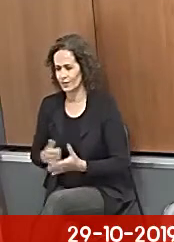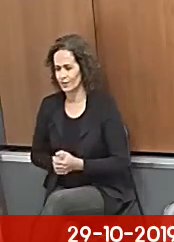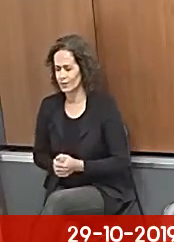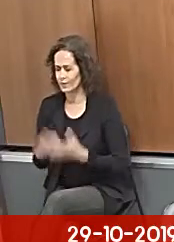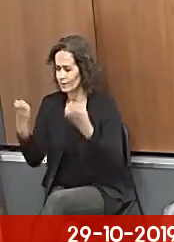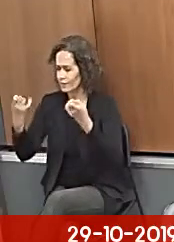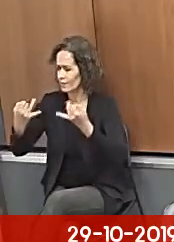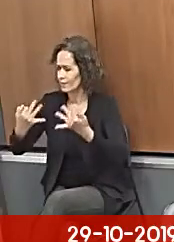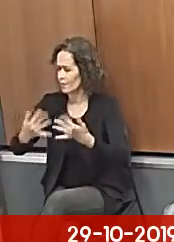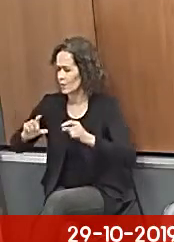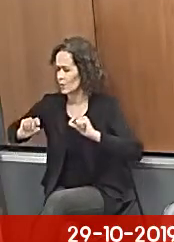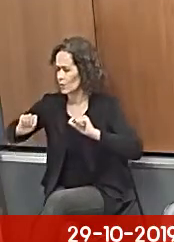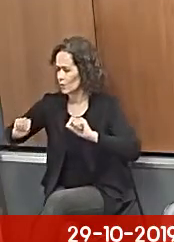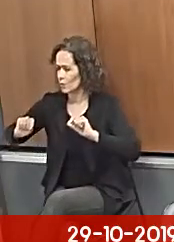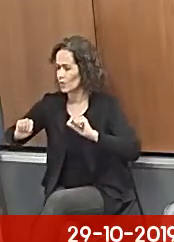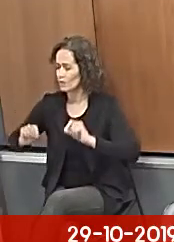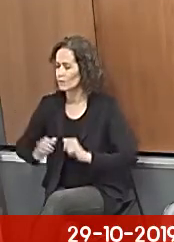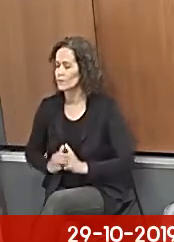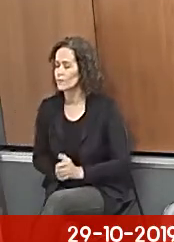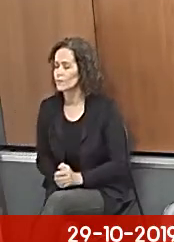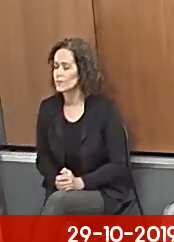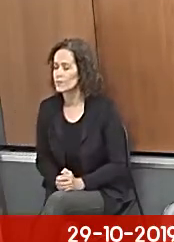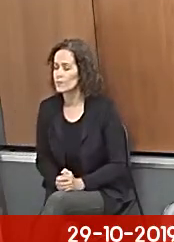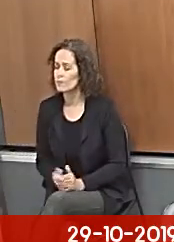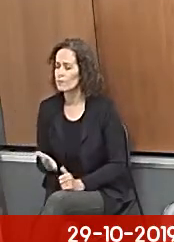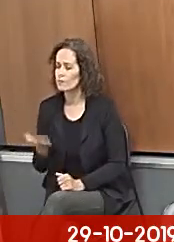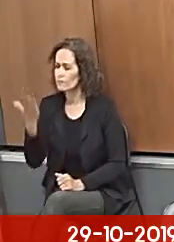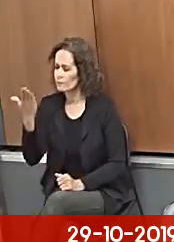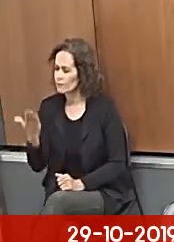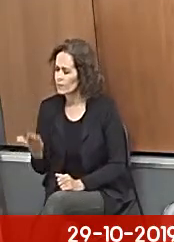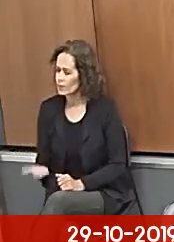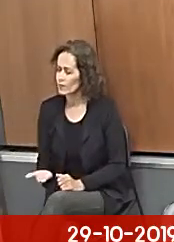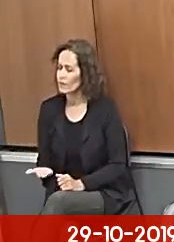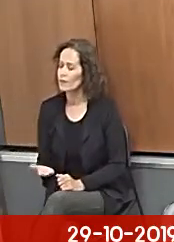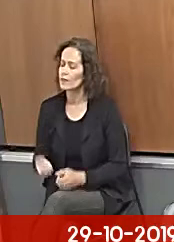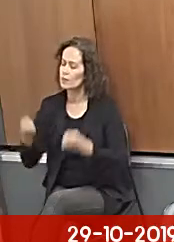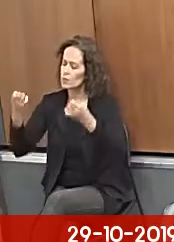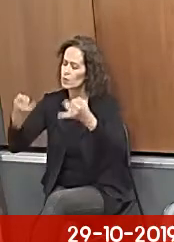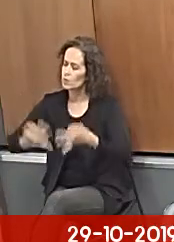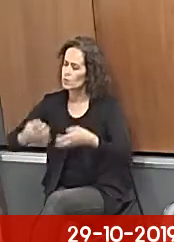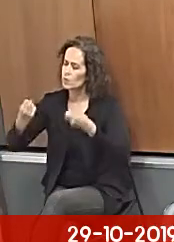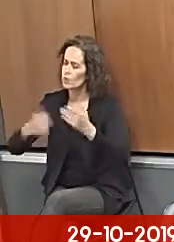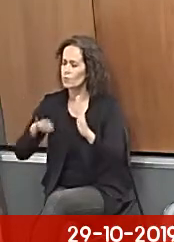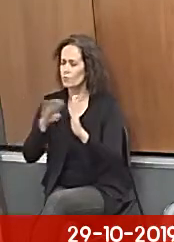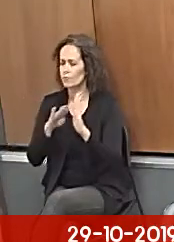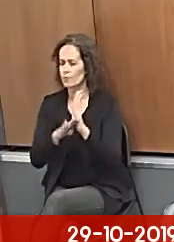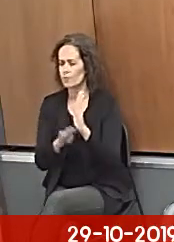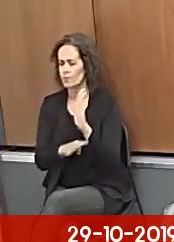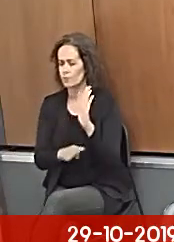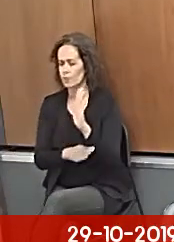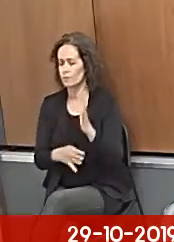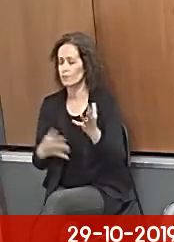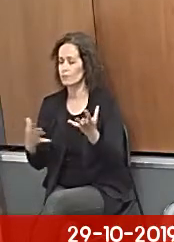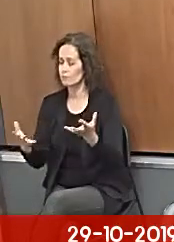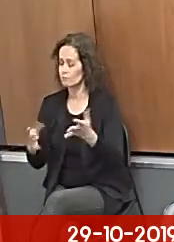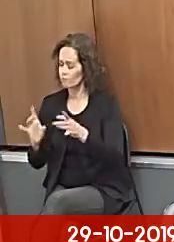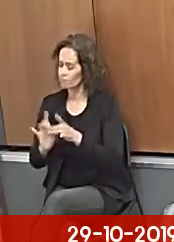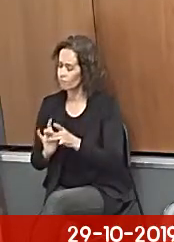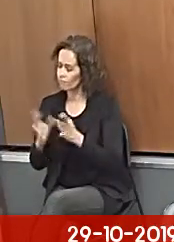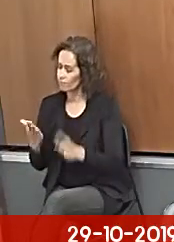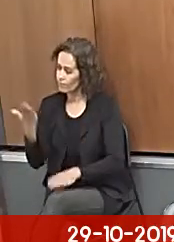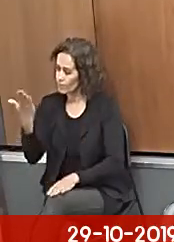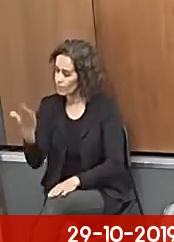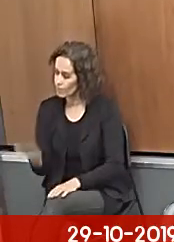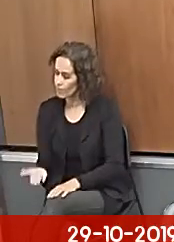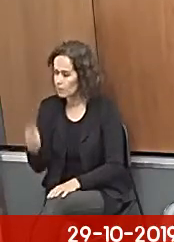aqui o seguinte. Dentro do que você falou, a Arena Independência gostaria de colocar à disposição de vocês para